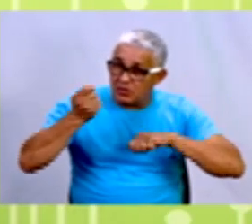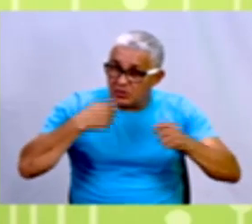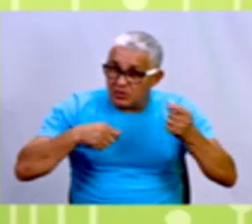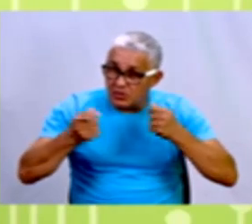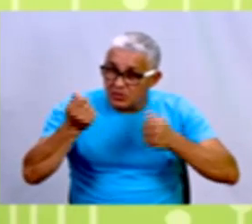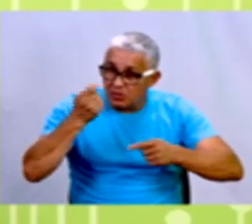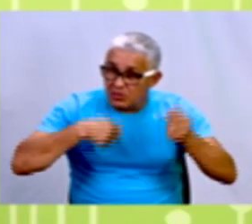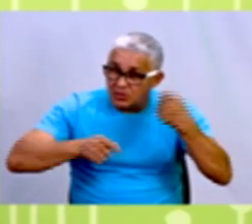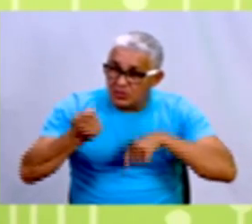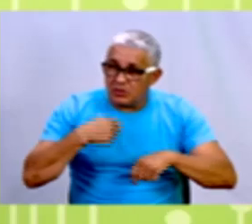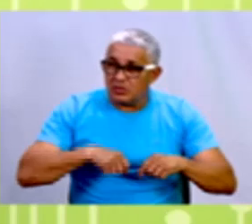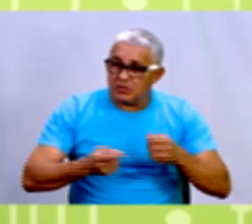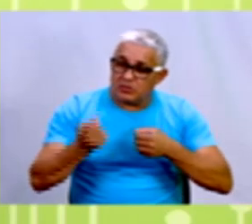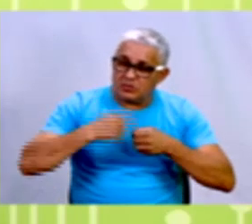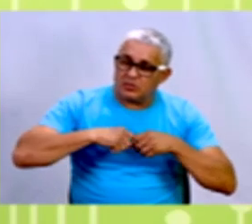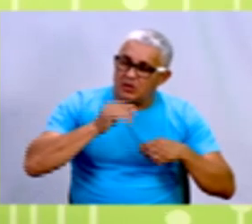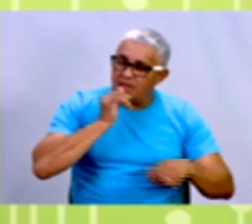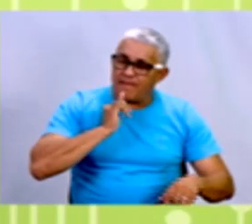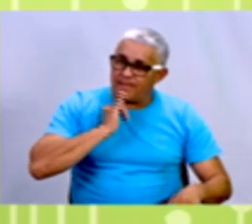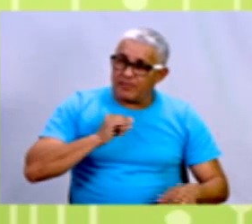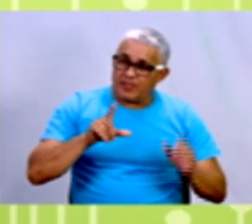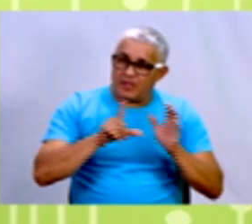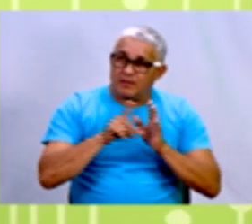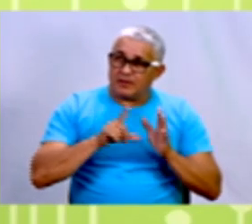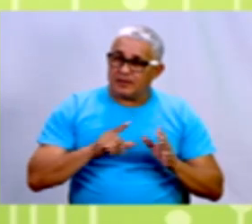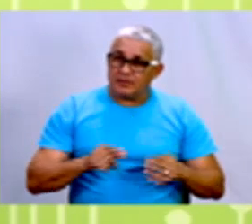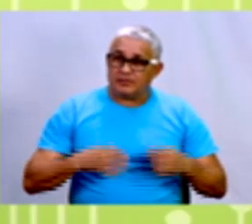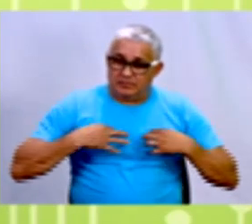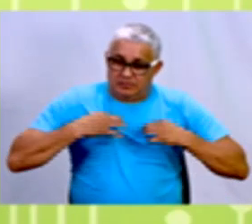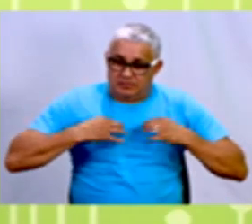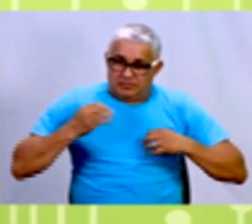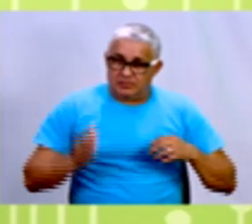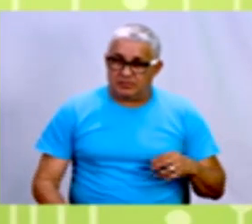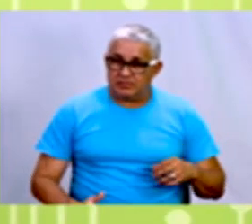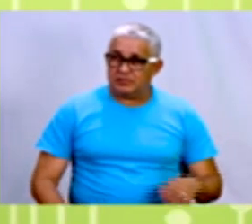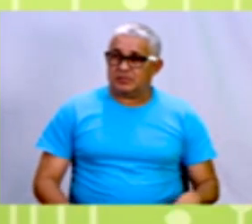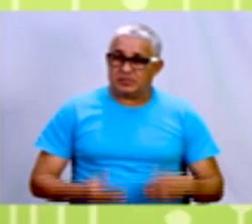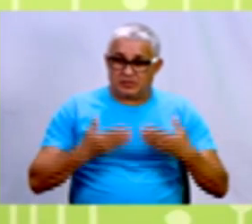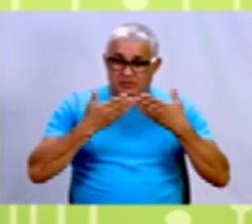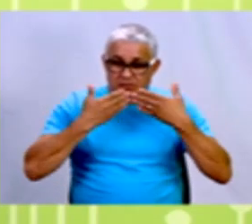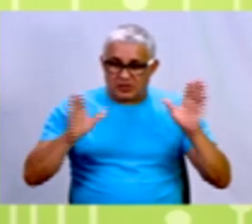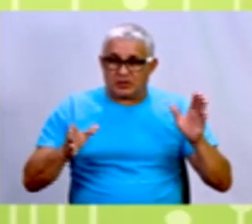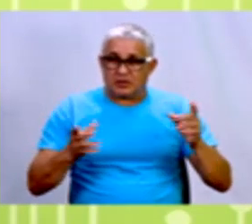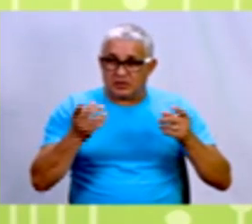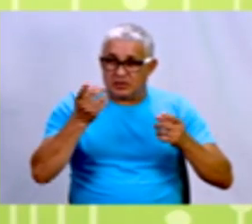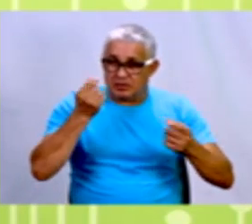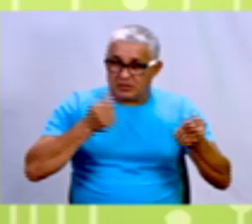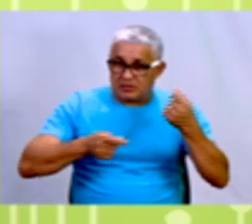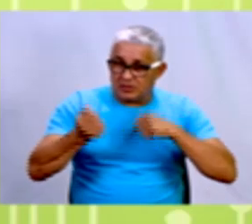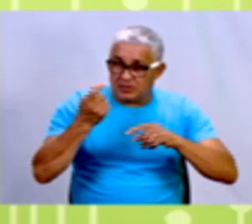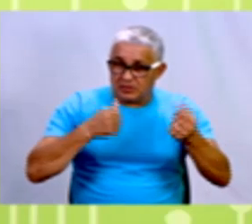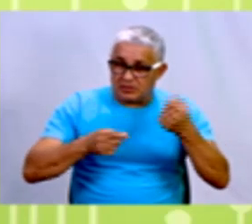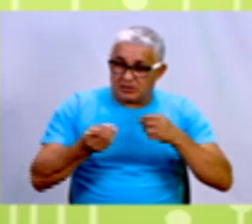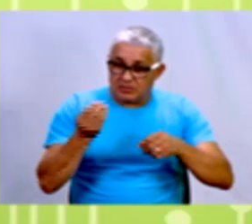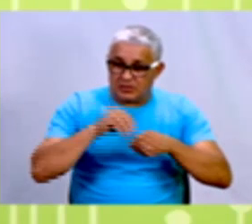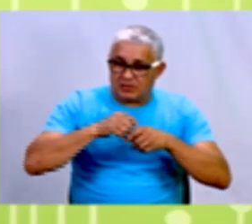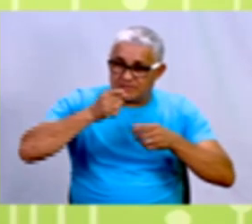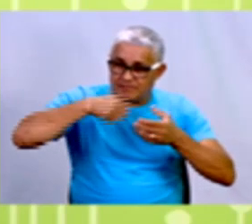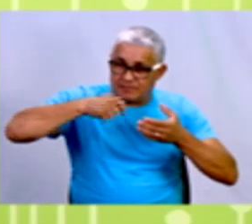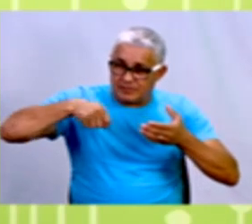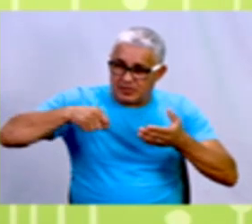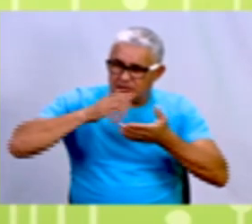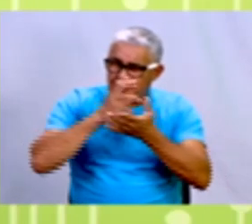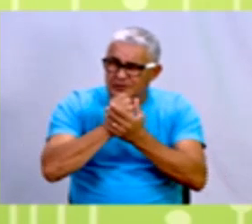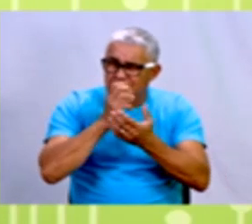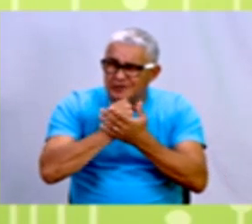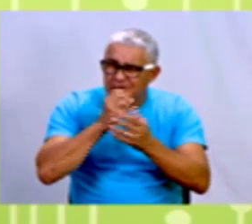abrir, vamos voltar aqui o exemplo da loja de roupas, né? Quando a gente vai abrir um negócio, a gente tem que colocar na ponta do lápis tudo que